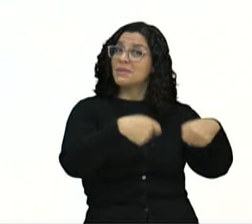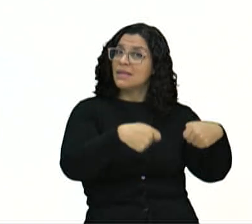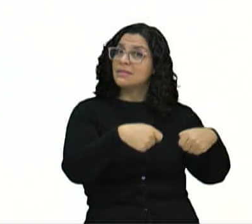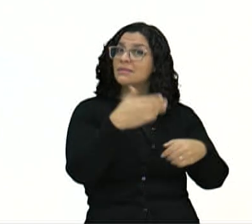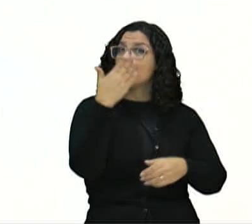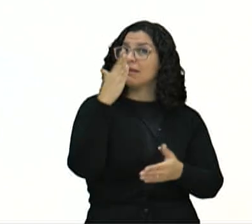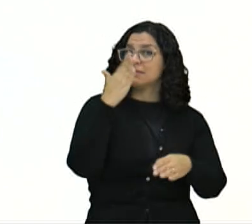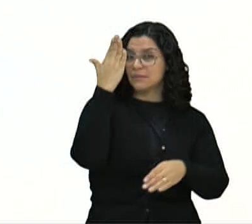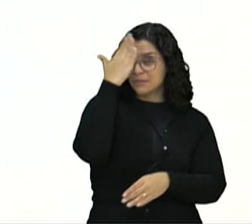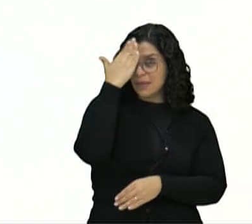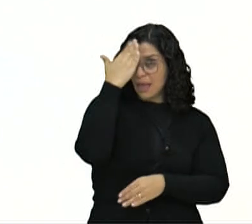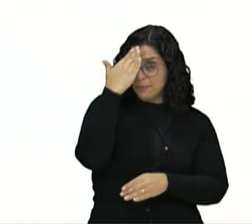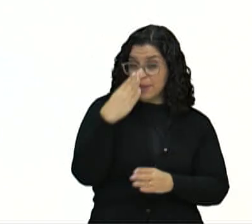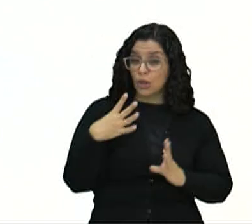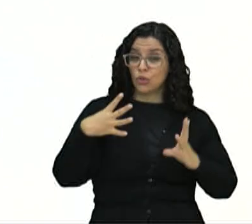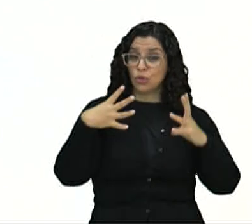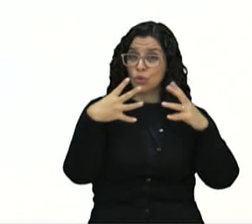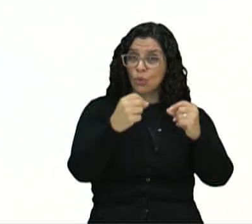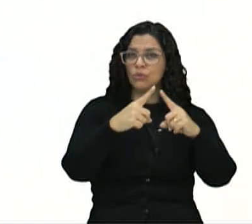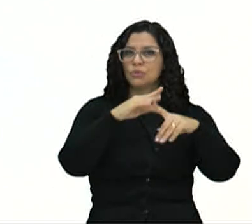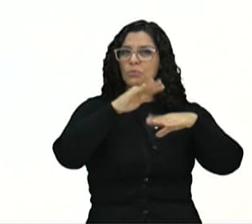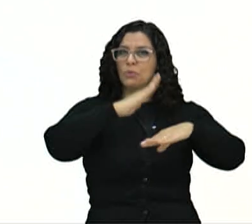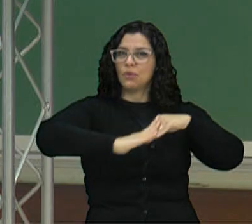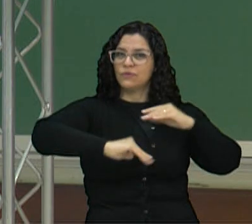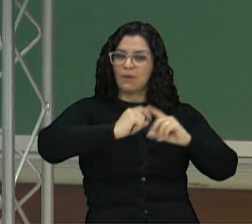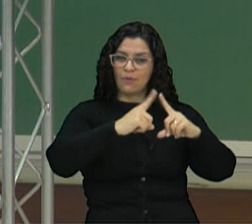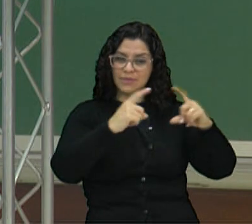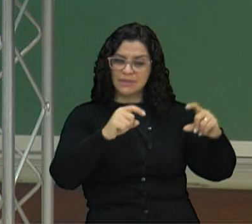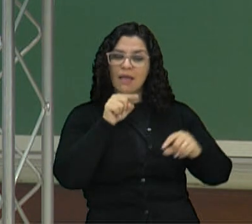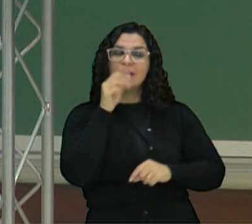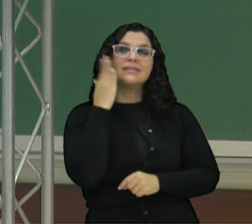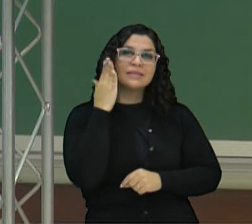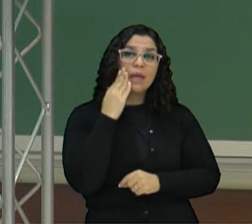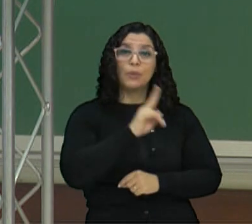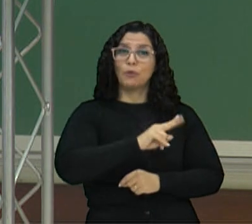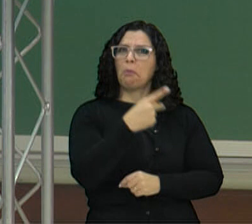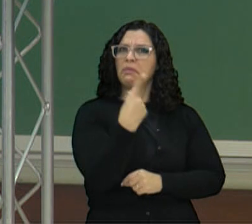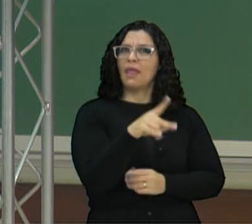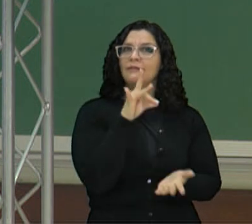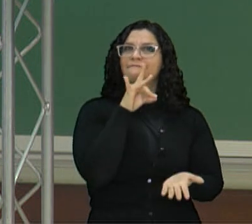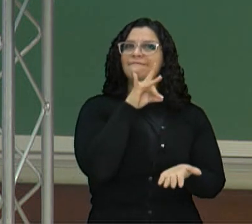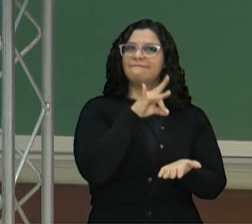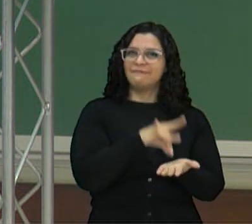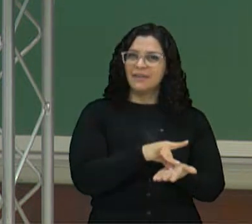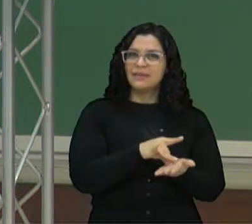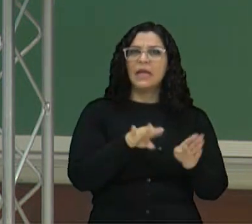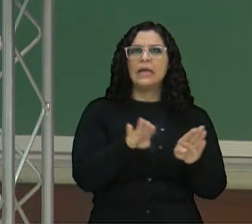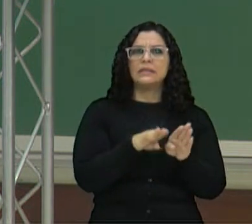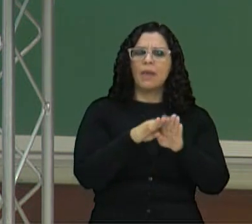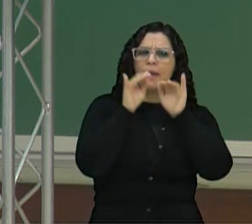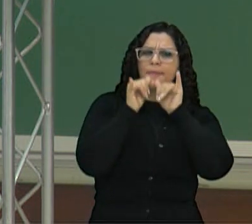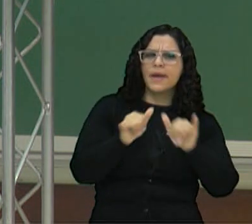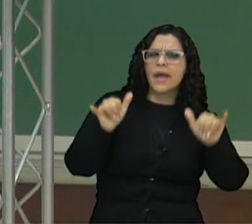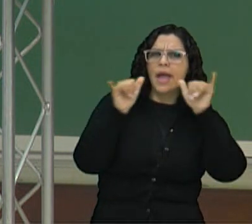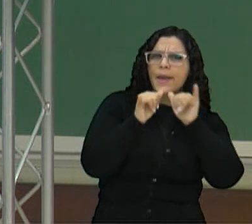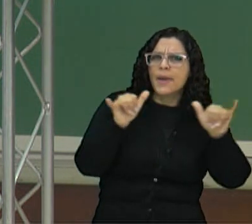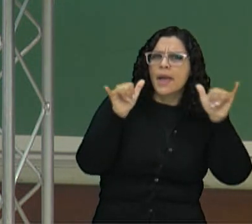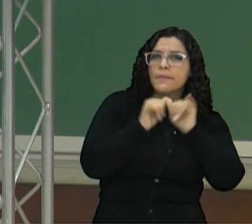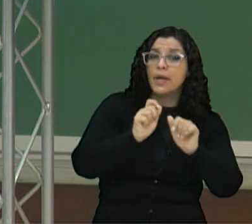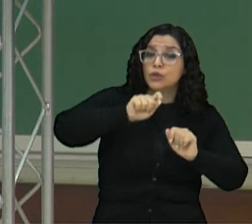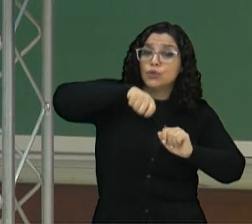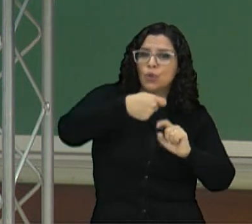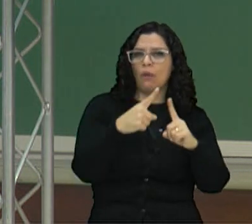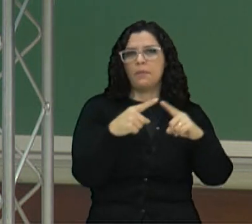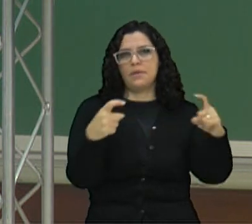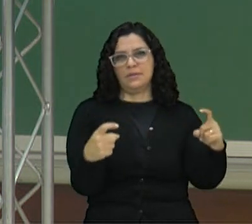saber para se referir à mimosa e poder publicar suas informações científicas